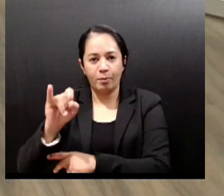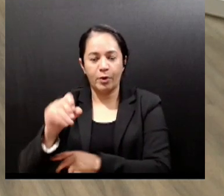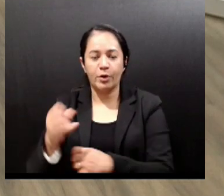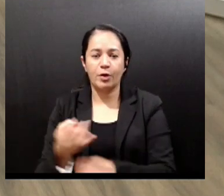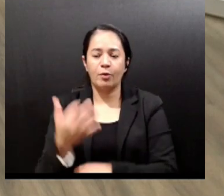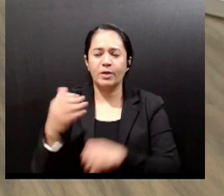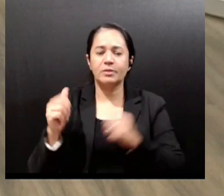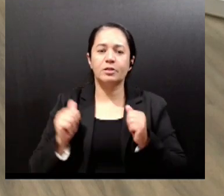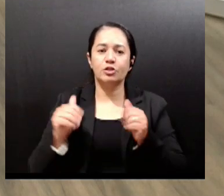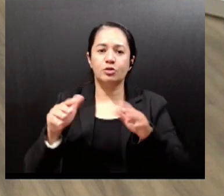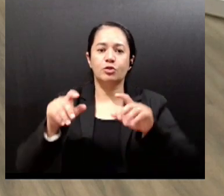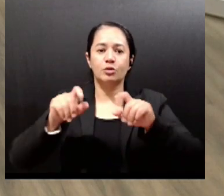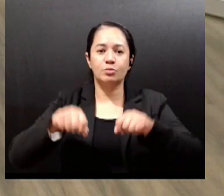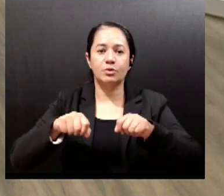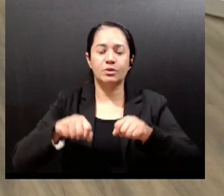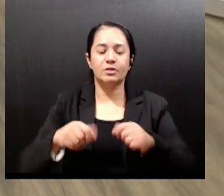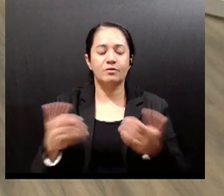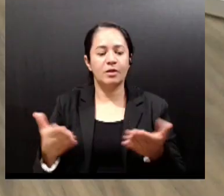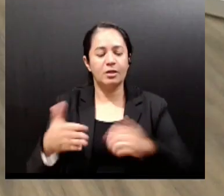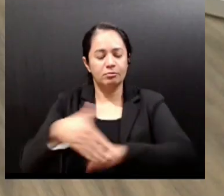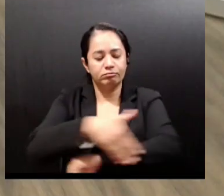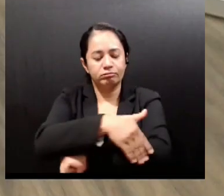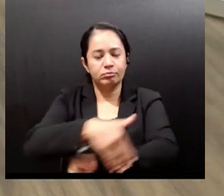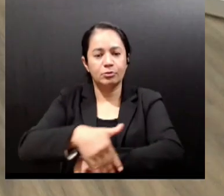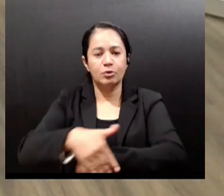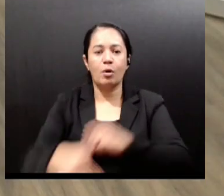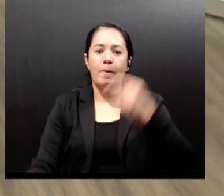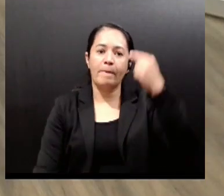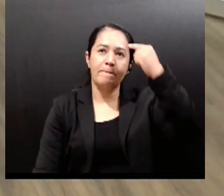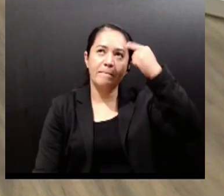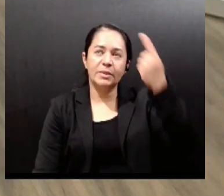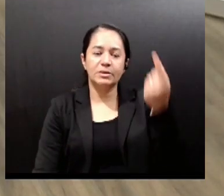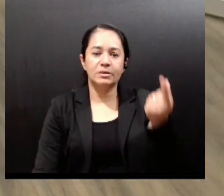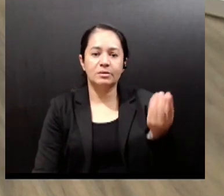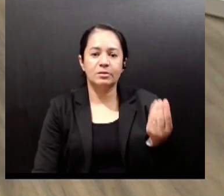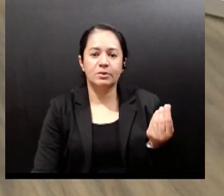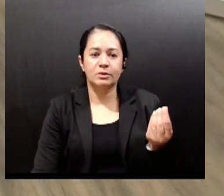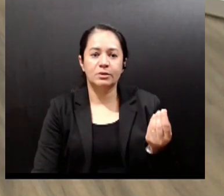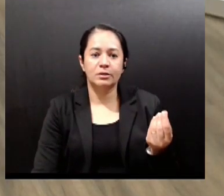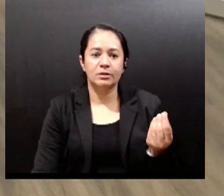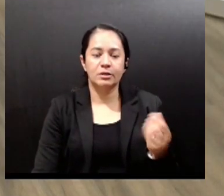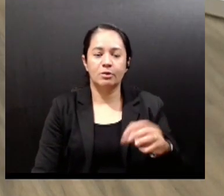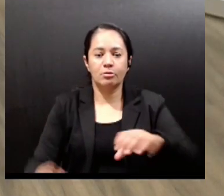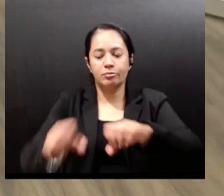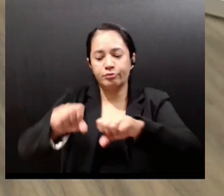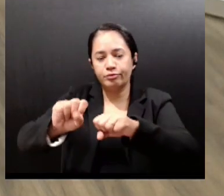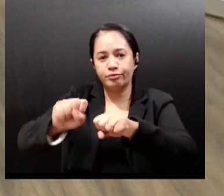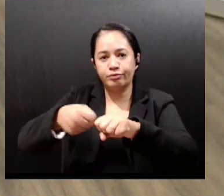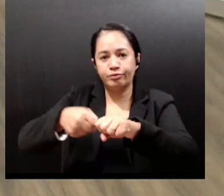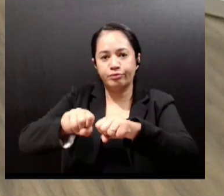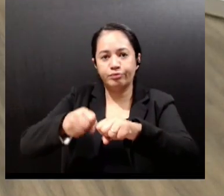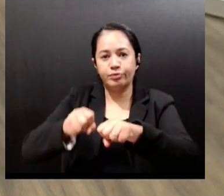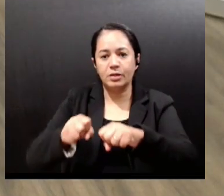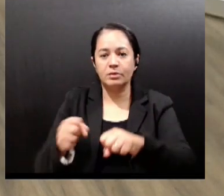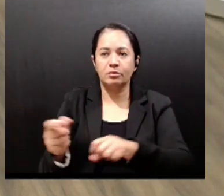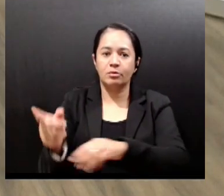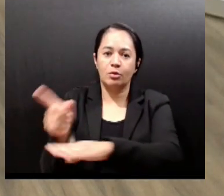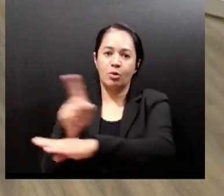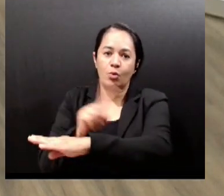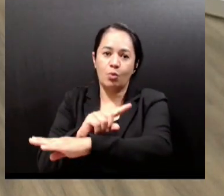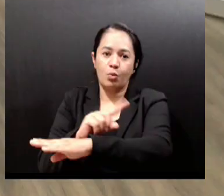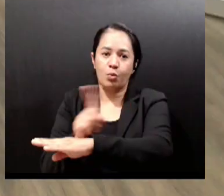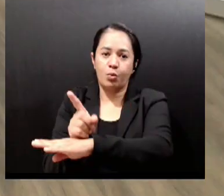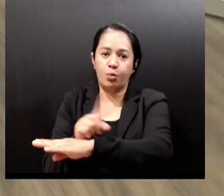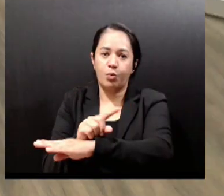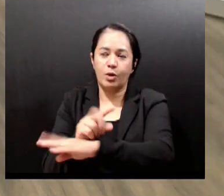então, nessas avenidas, pensando nessa questão de motocicletas? Talvez uma velocidade diferente para a